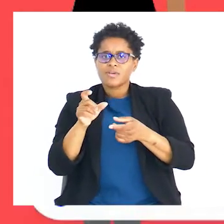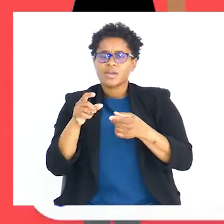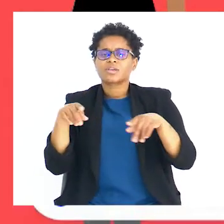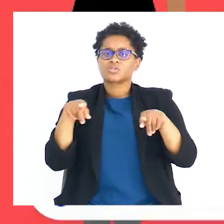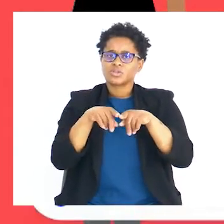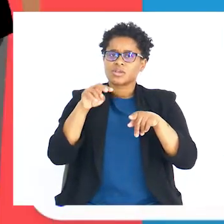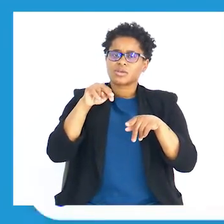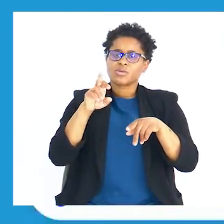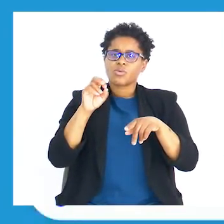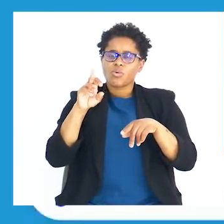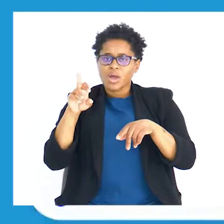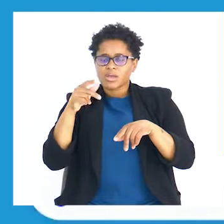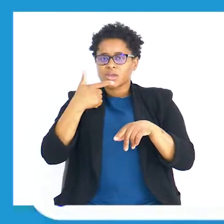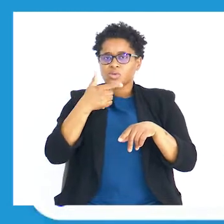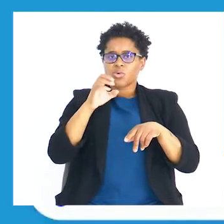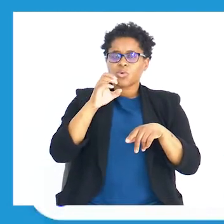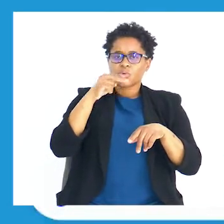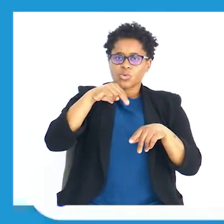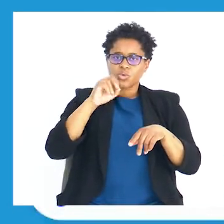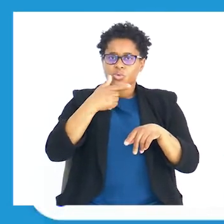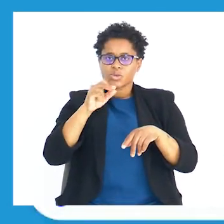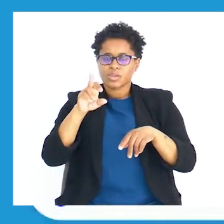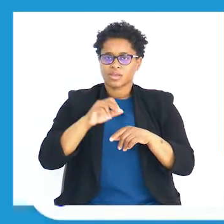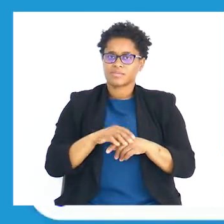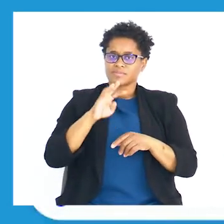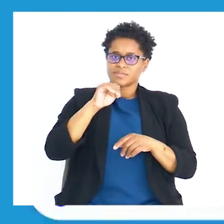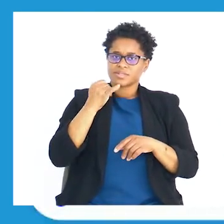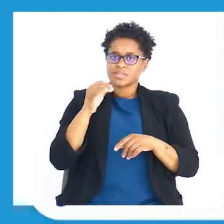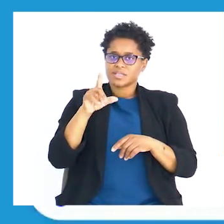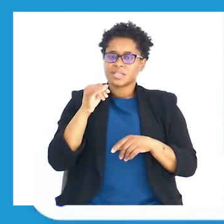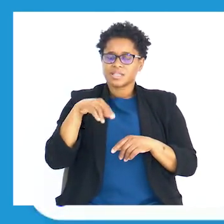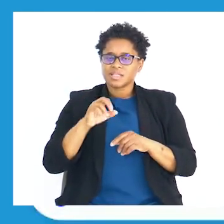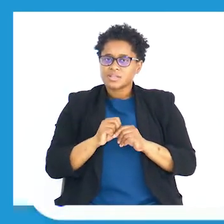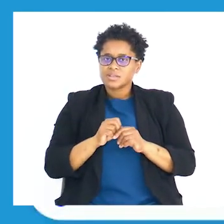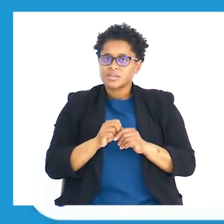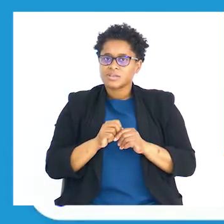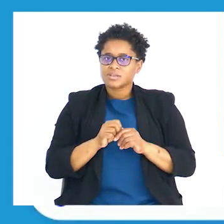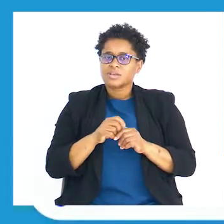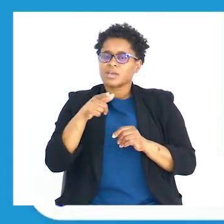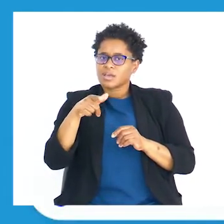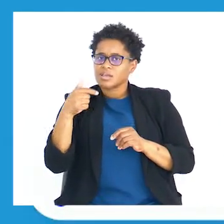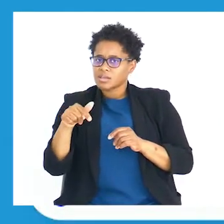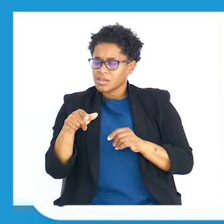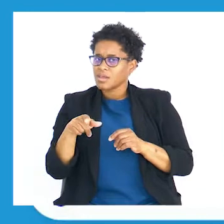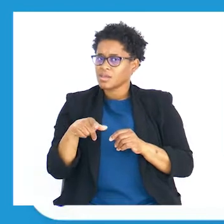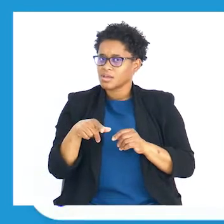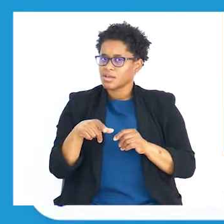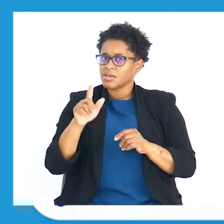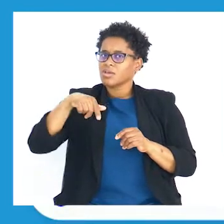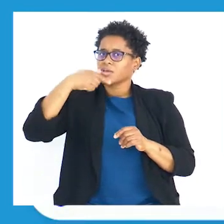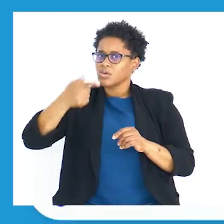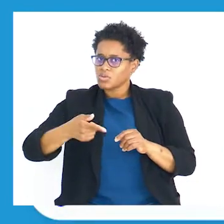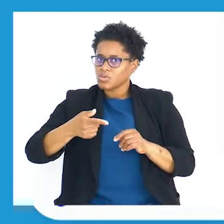lutar. Sei o ninho, E o ninho tem um ovo. E o